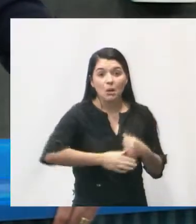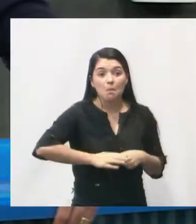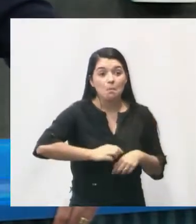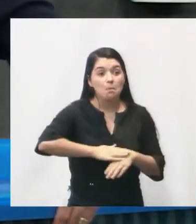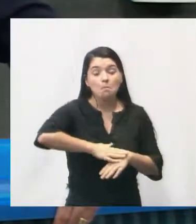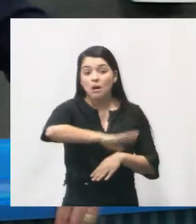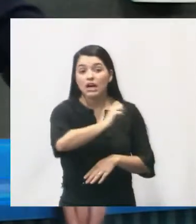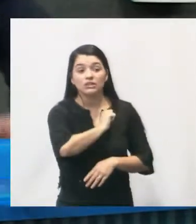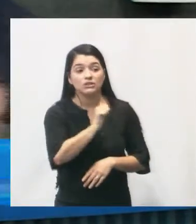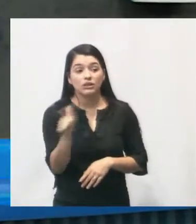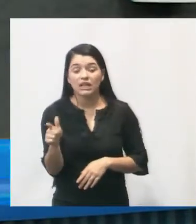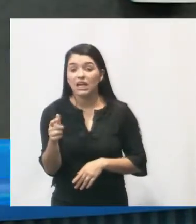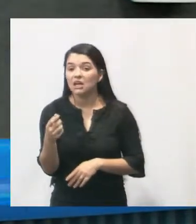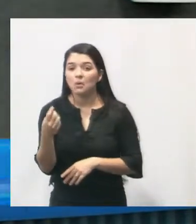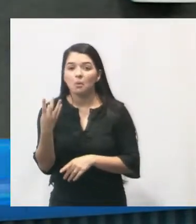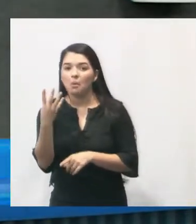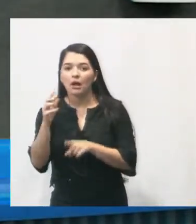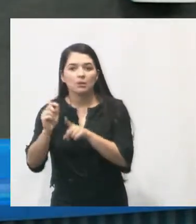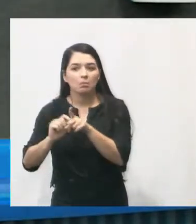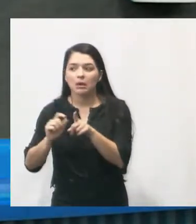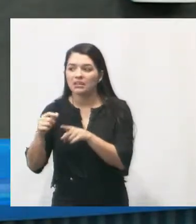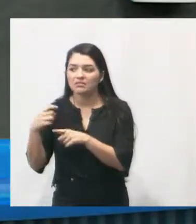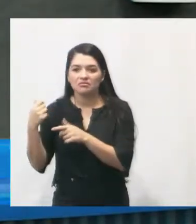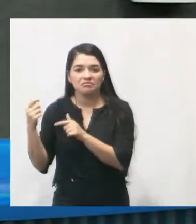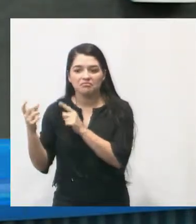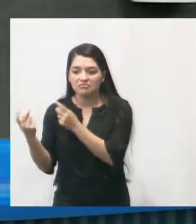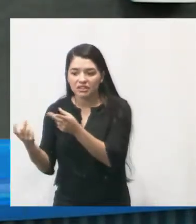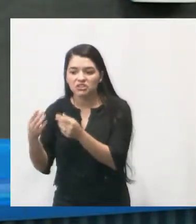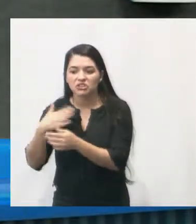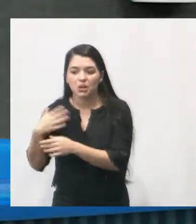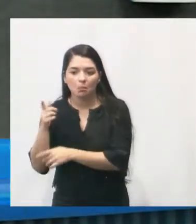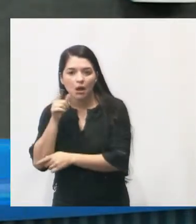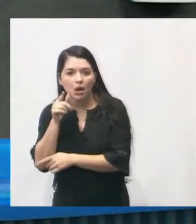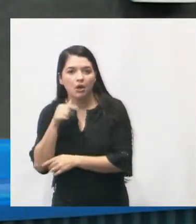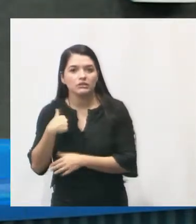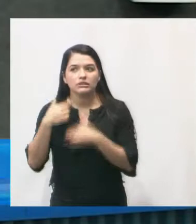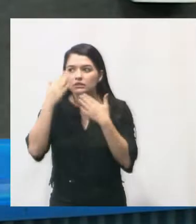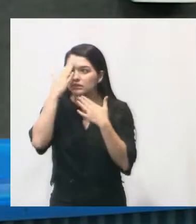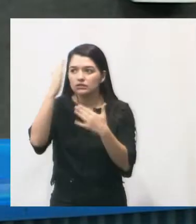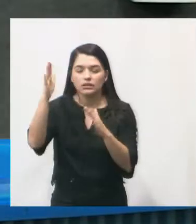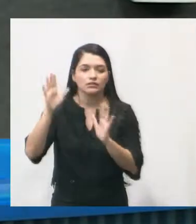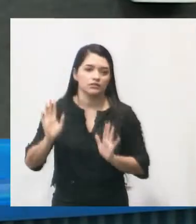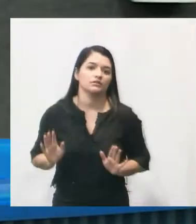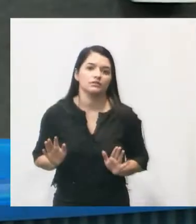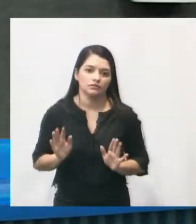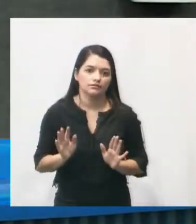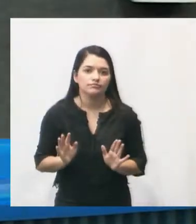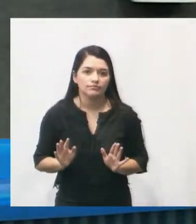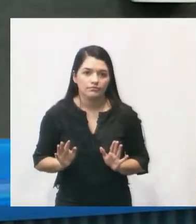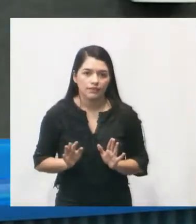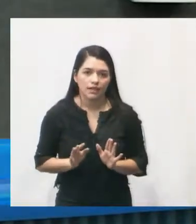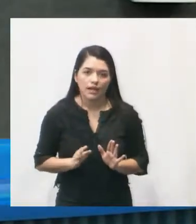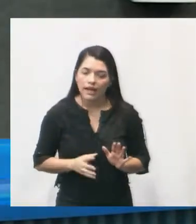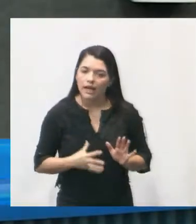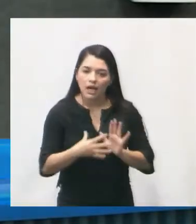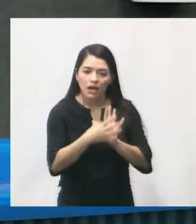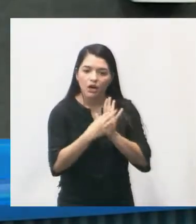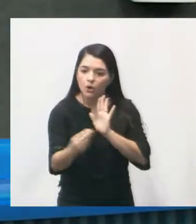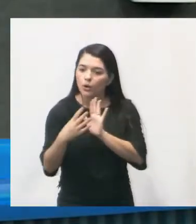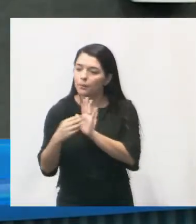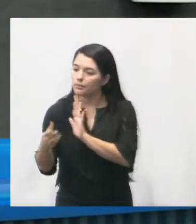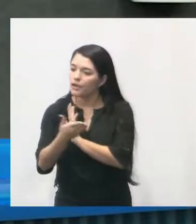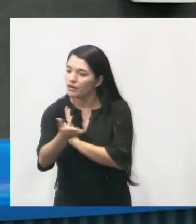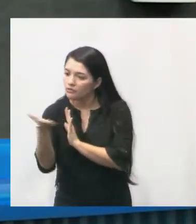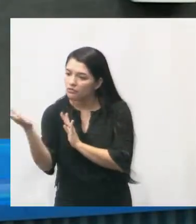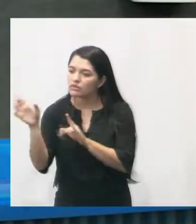Liquida, nós vamos poder pagar os aluguéis, os funcionários, enfim. Então, assim, que sirva de exemplo para vocês aqui nessa casa.